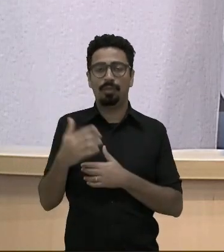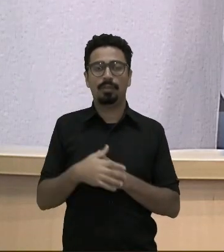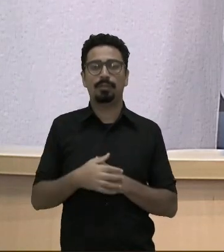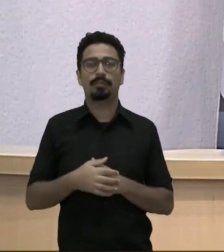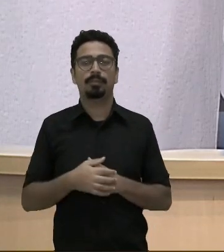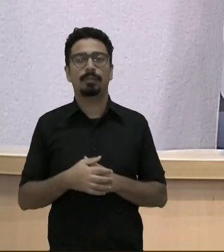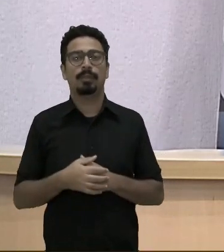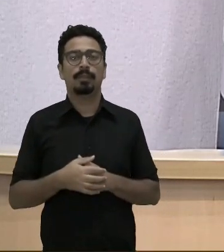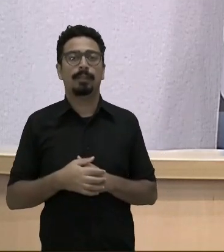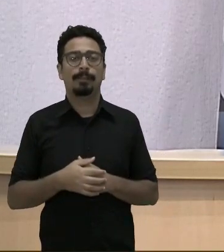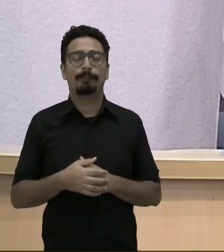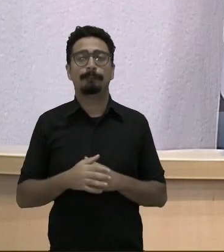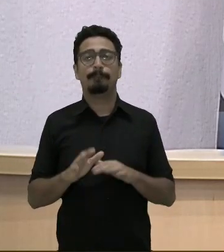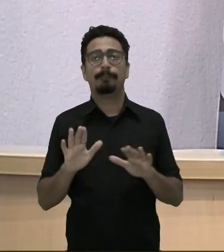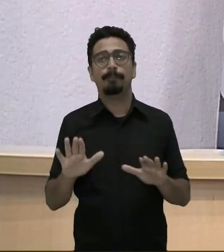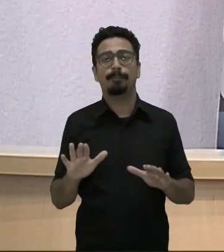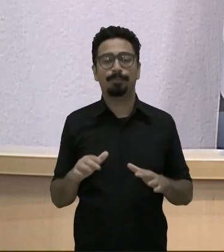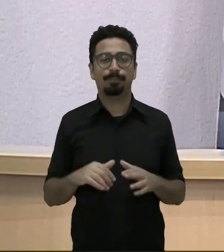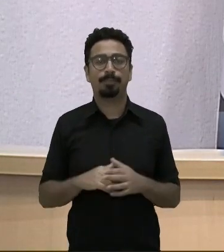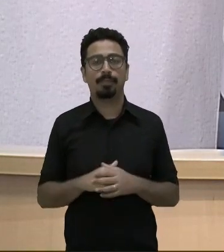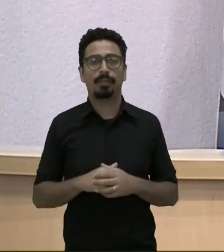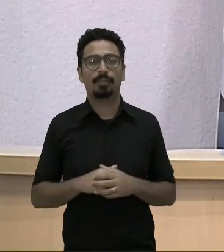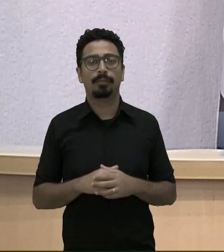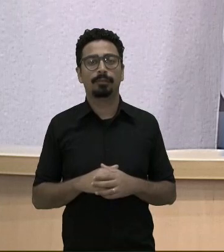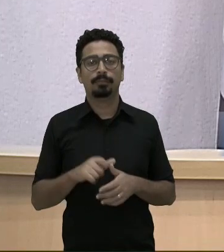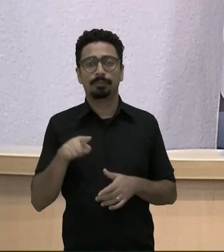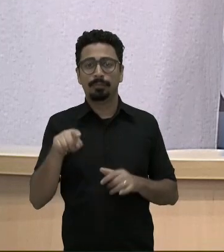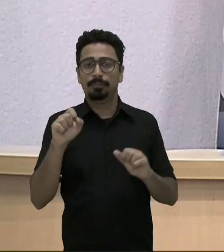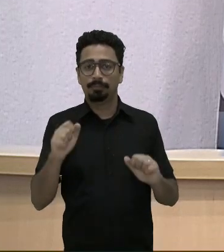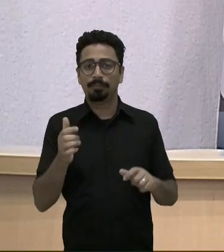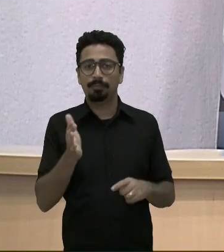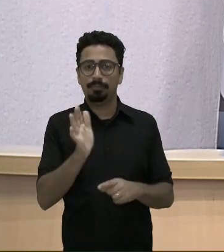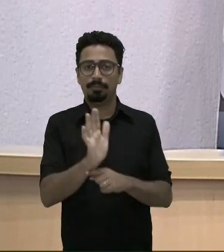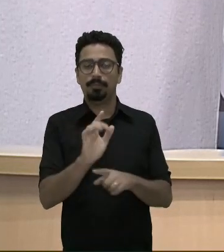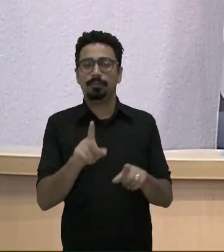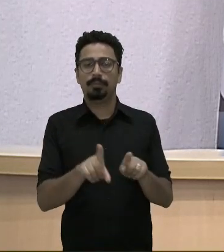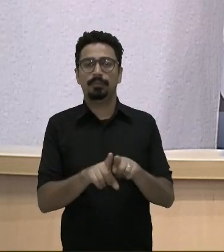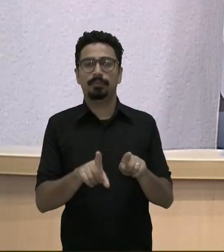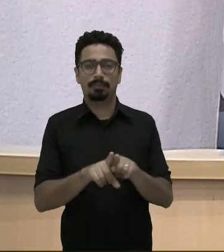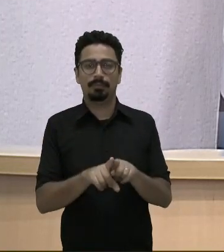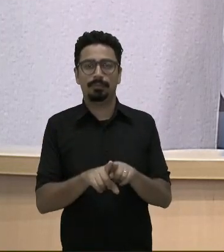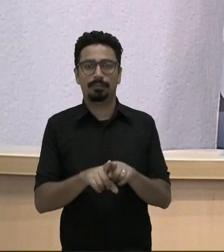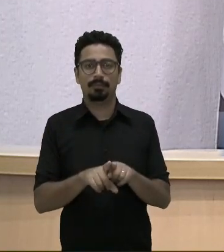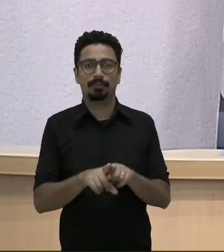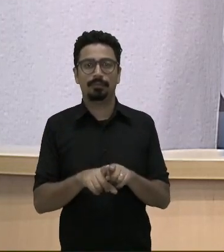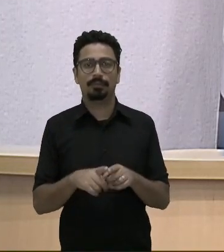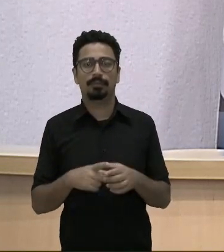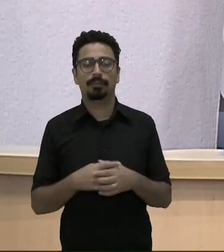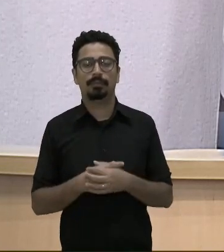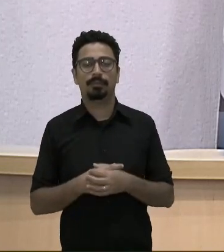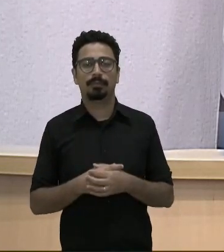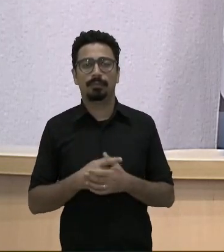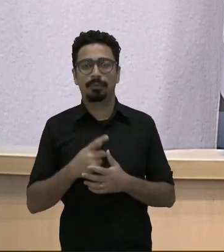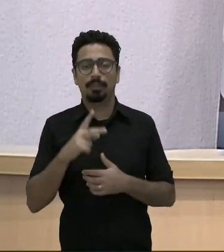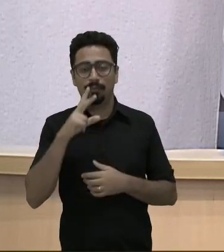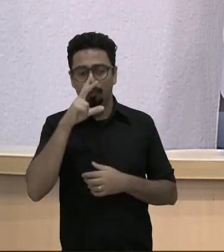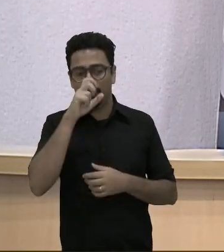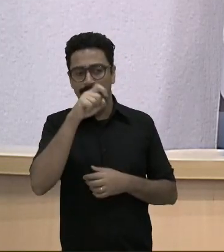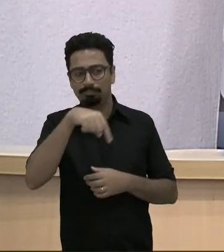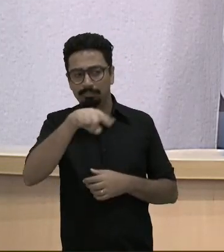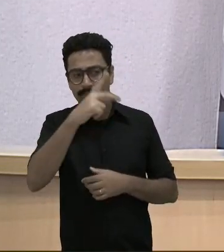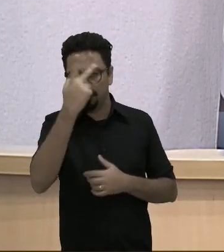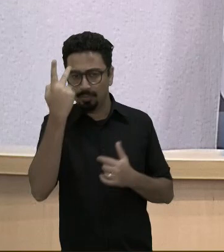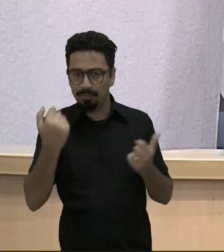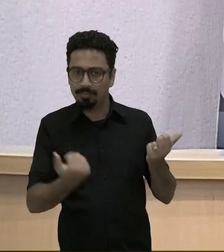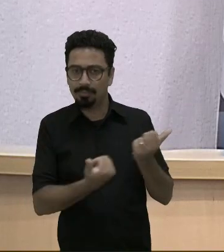entendeu? Agora, o que vocês puderem ajudar, pessoal, fortalecer esses pessoal aqui, você vê